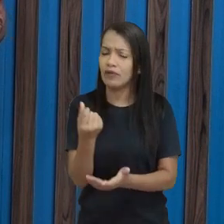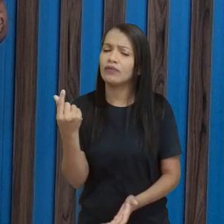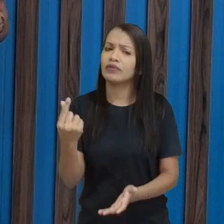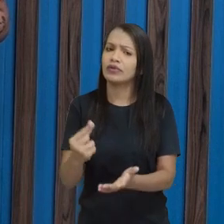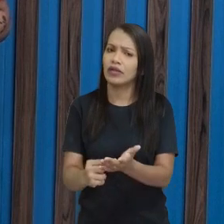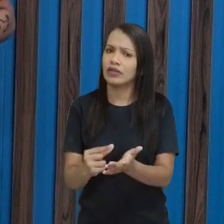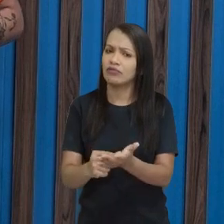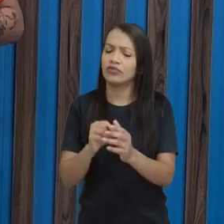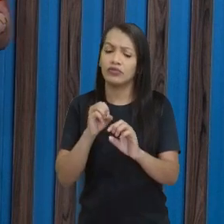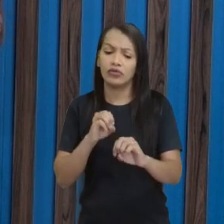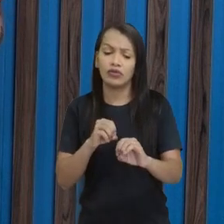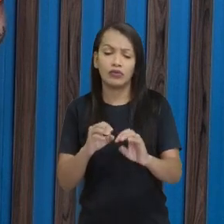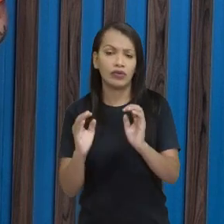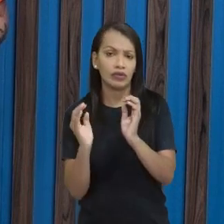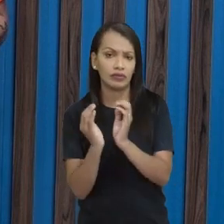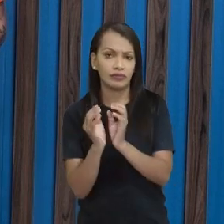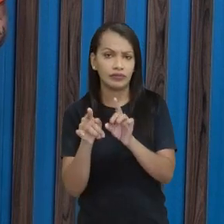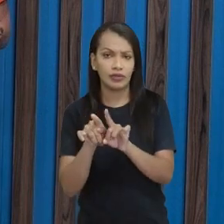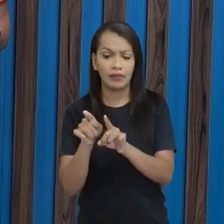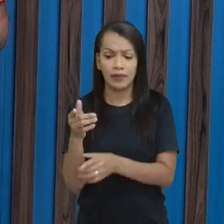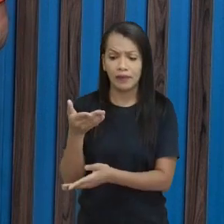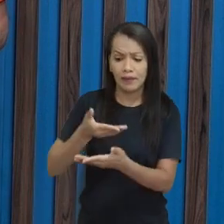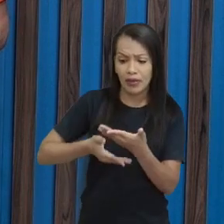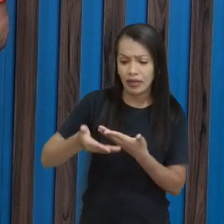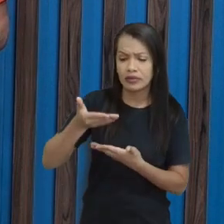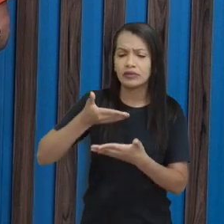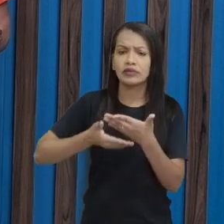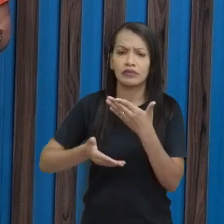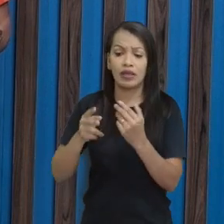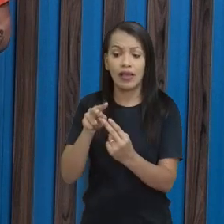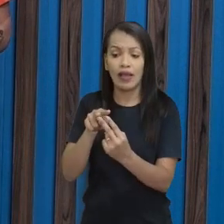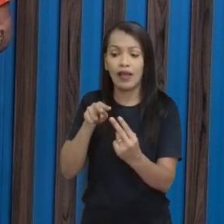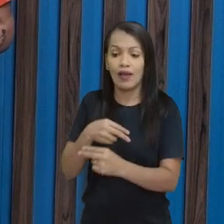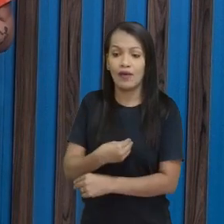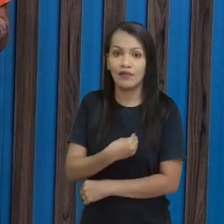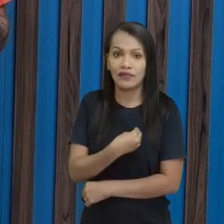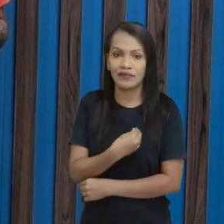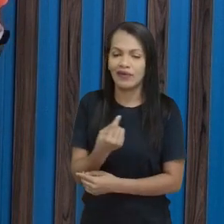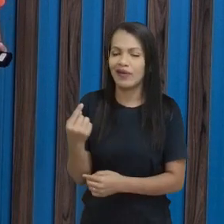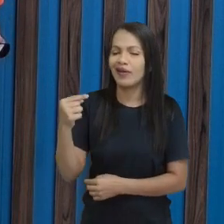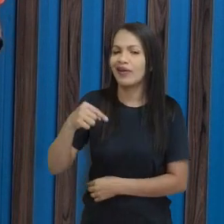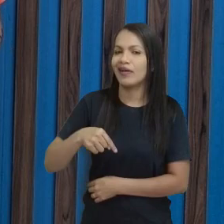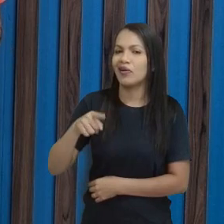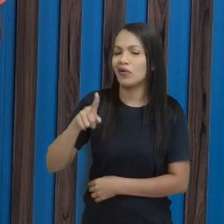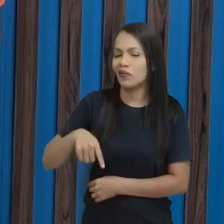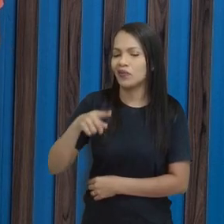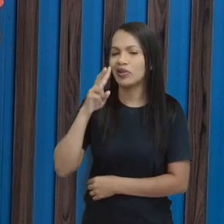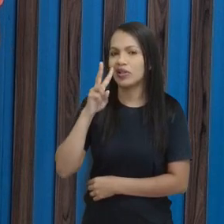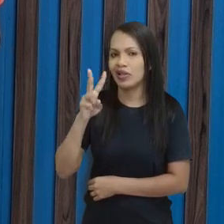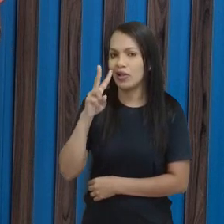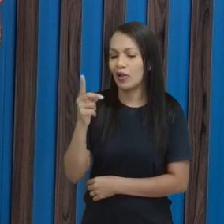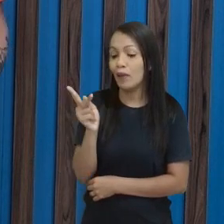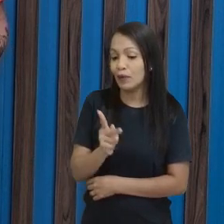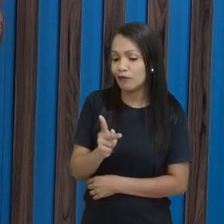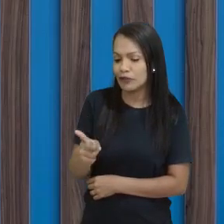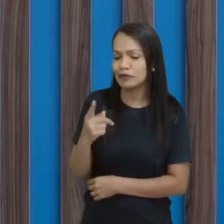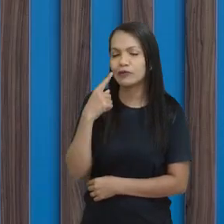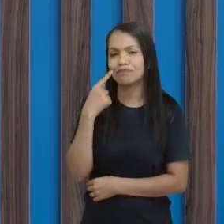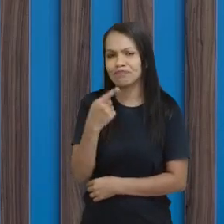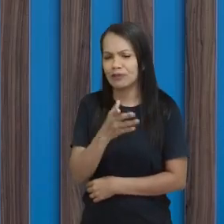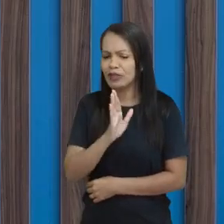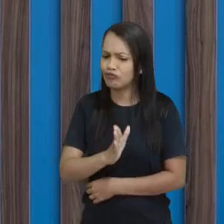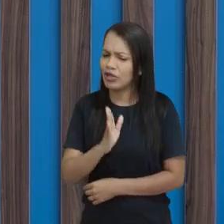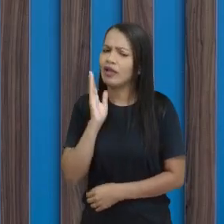Educa Recife e interagir ao vivo aqui com a gente. Olha que bacana! A professora Cláudia já está ali, posta